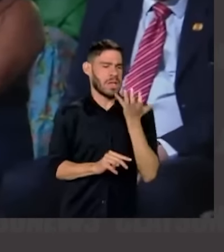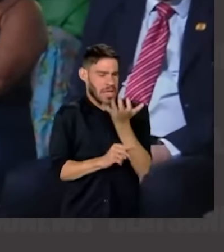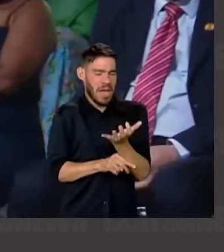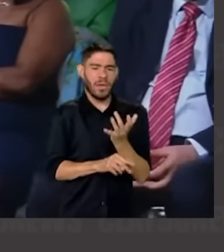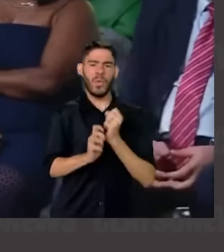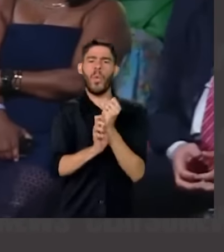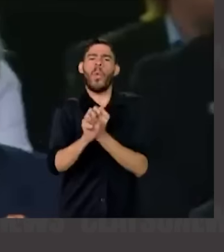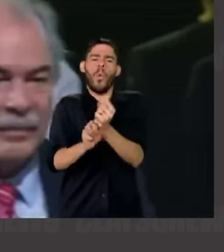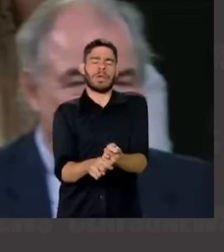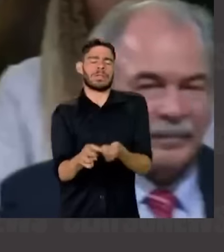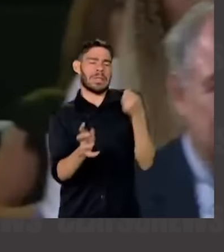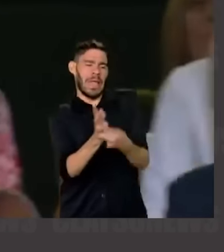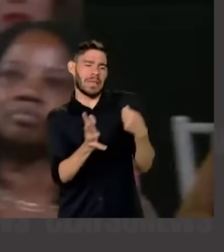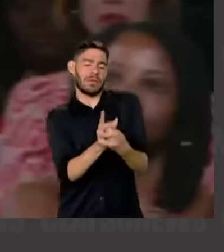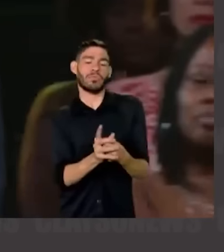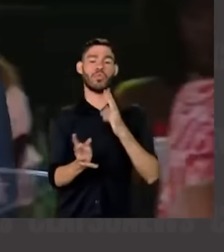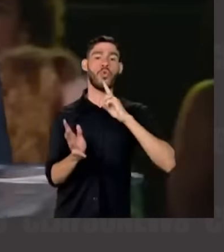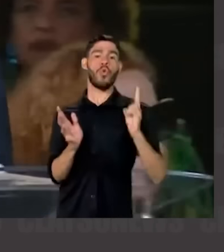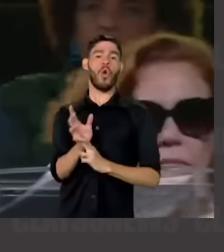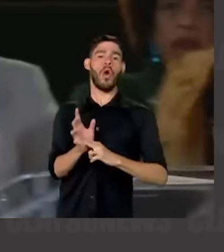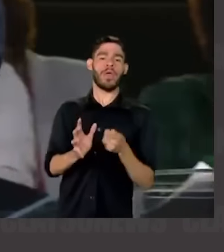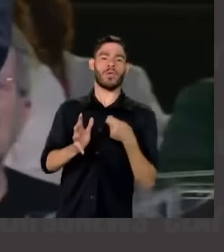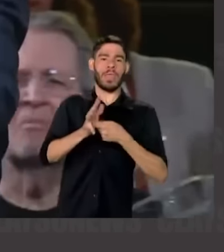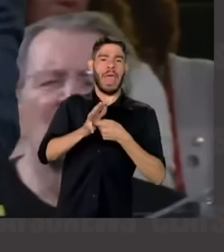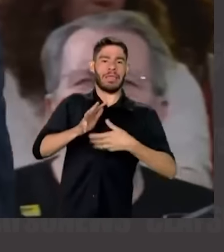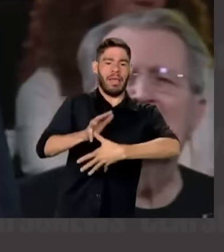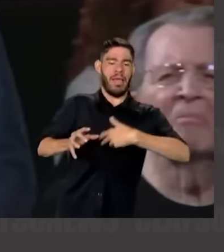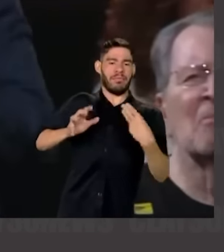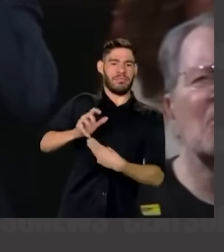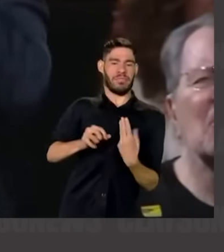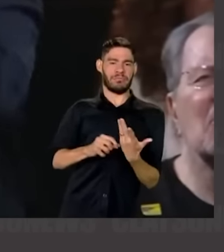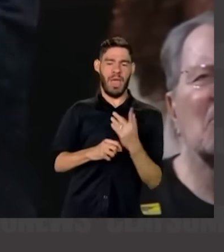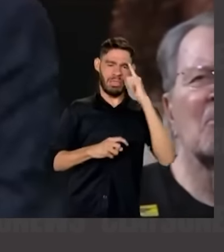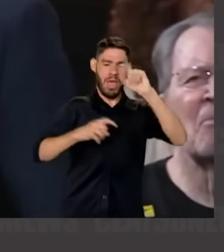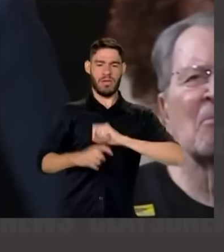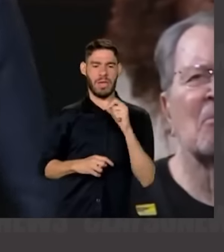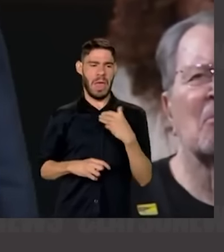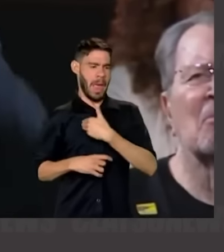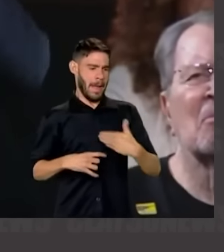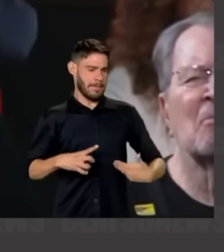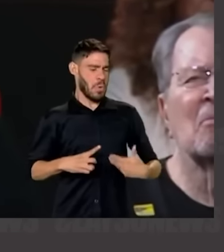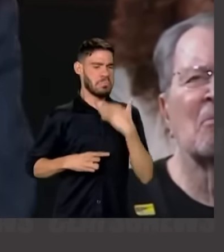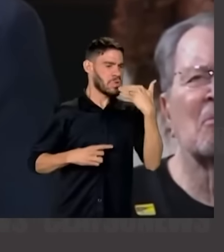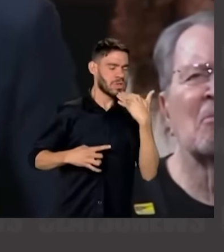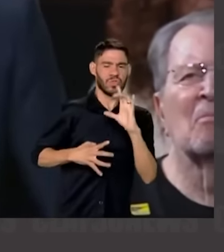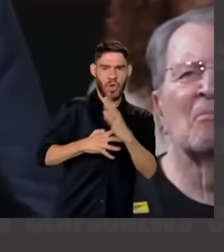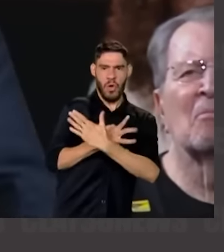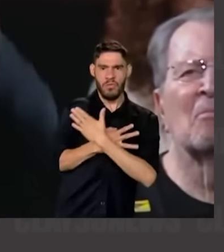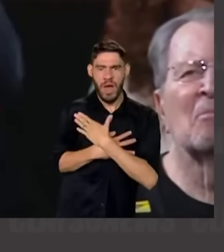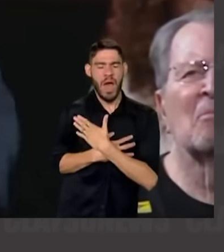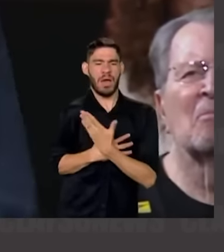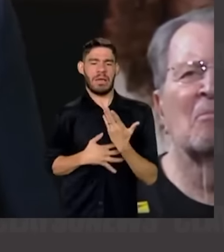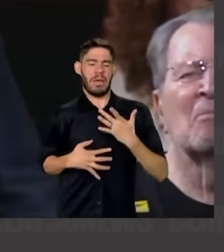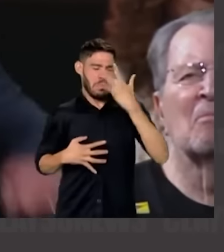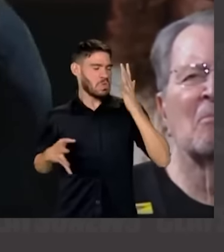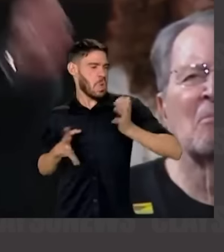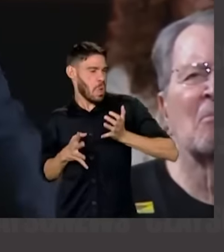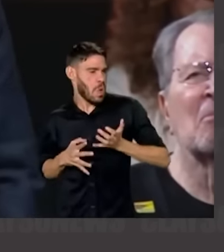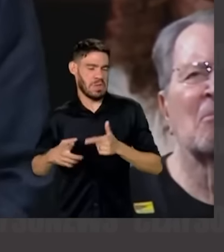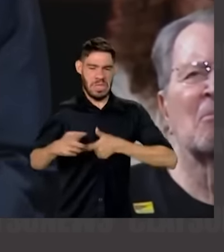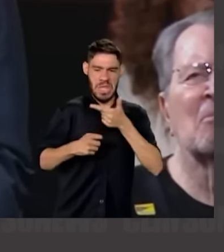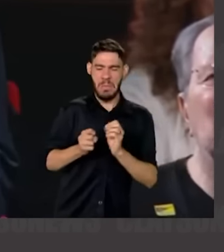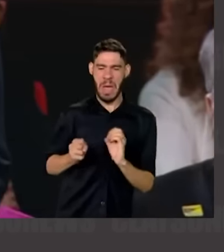Faz quantos anos que tentam privatizar o Correio? E sempre tirando a ideia de que o que é público não presta, ali só tem vagabundo, o pessoal é marajá, o pessoal